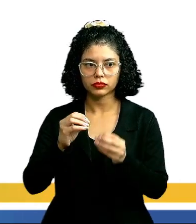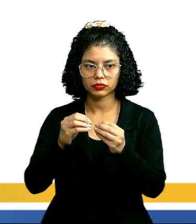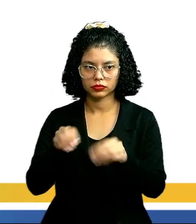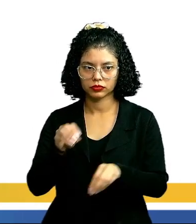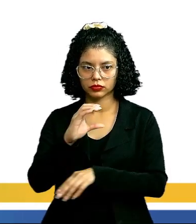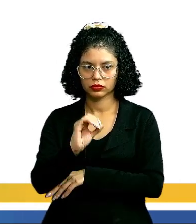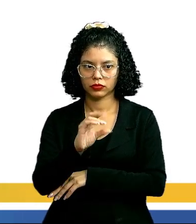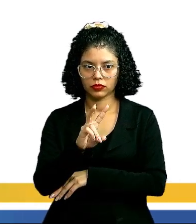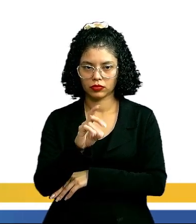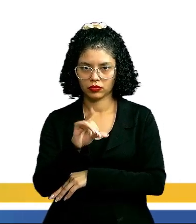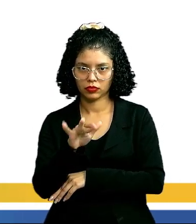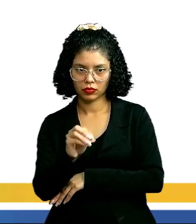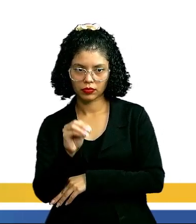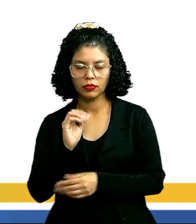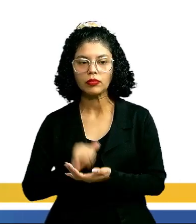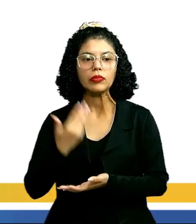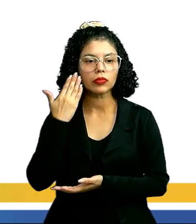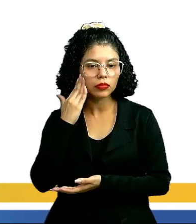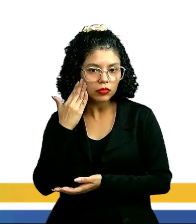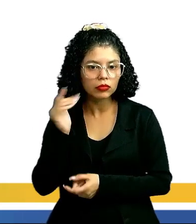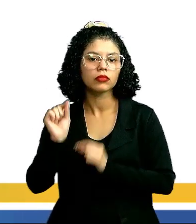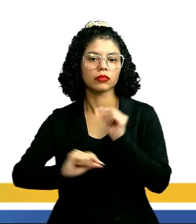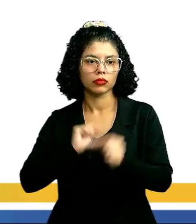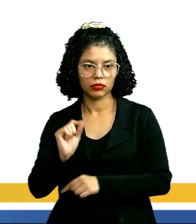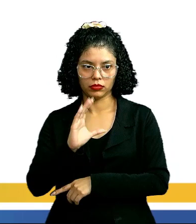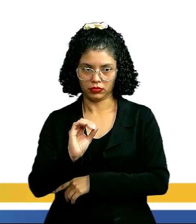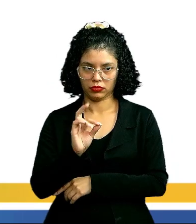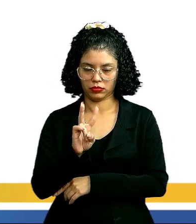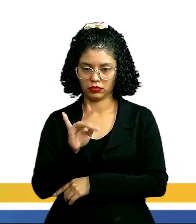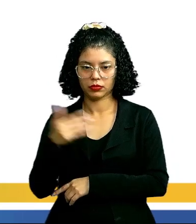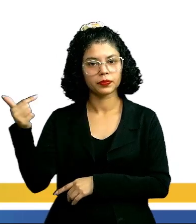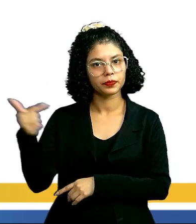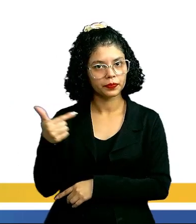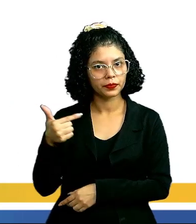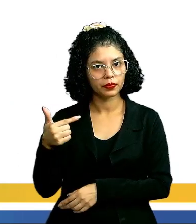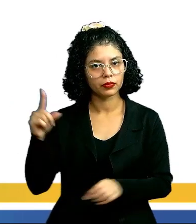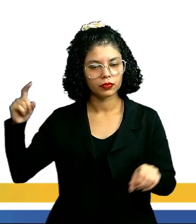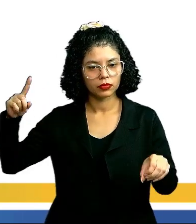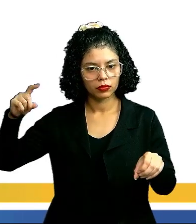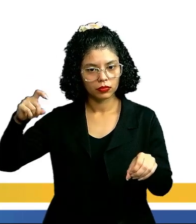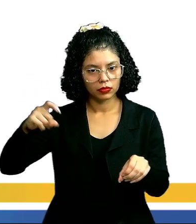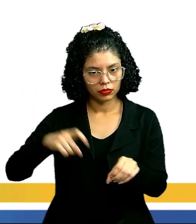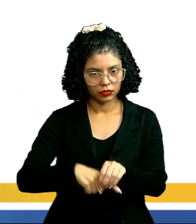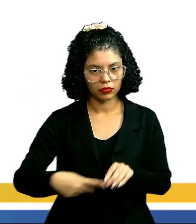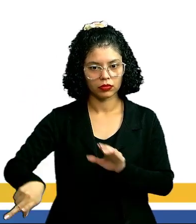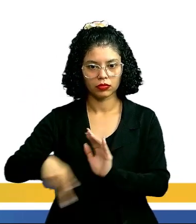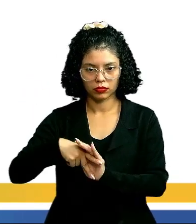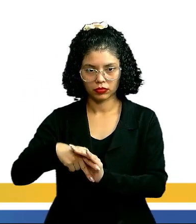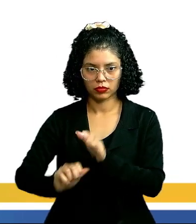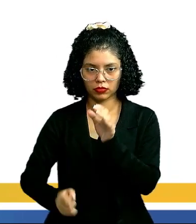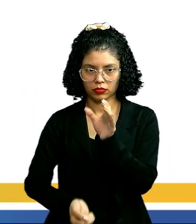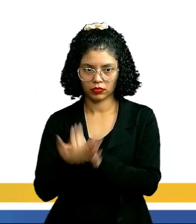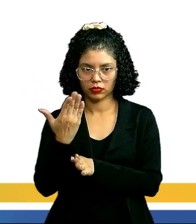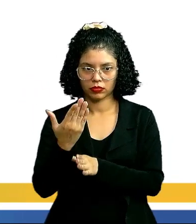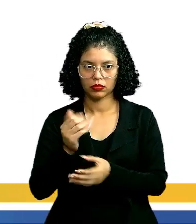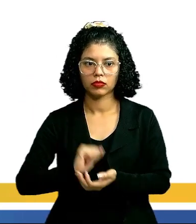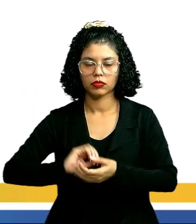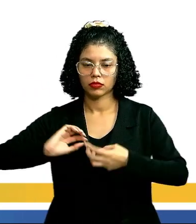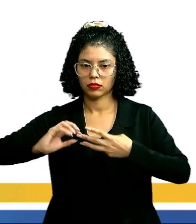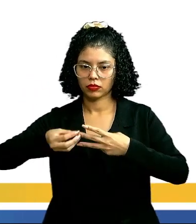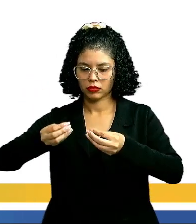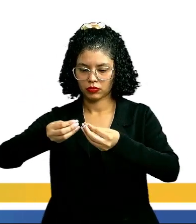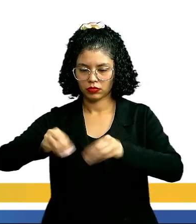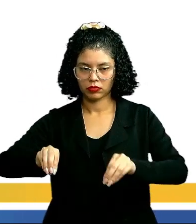aí está escrito óvulo, mas entenda que é o ovócito secundário, foi fecundado pelo espermatozoide e formou a